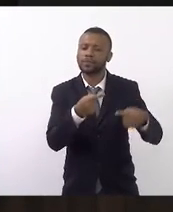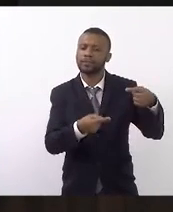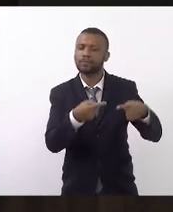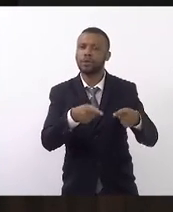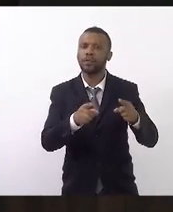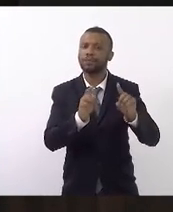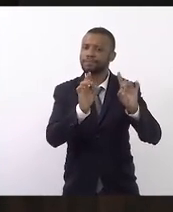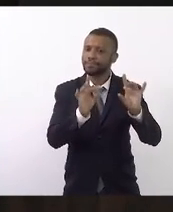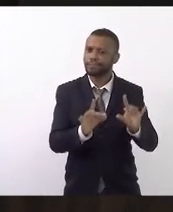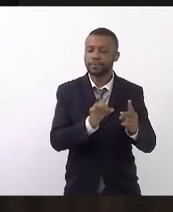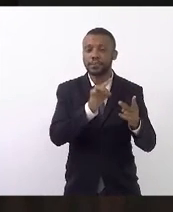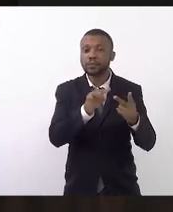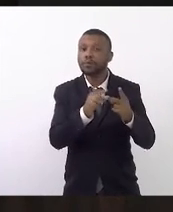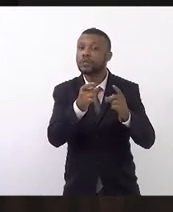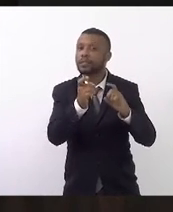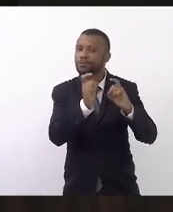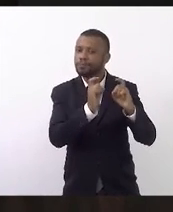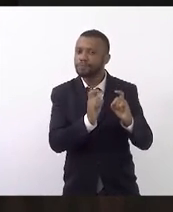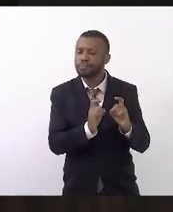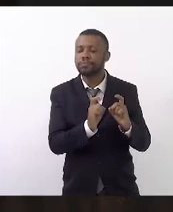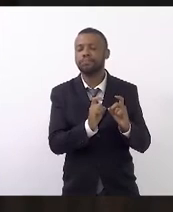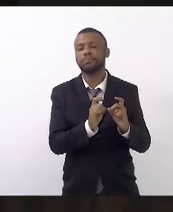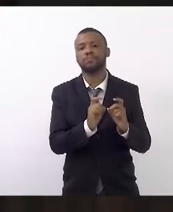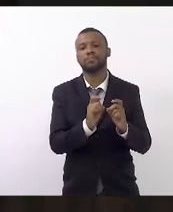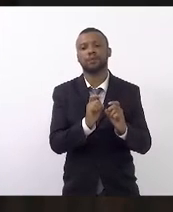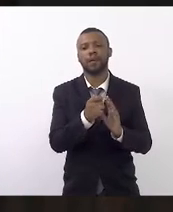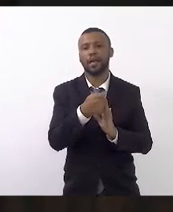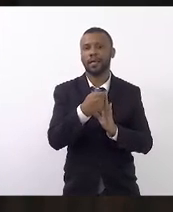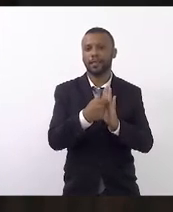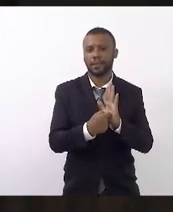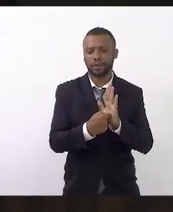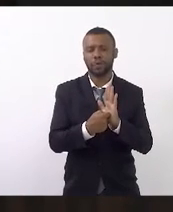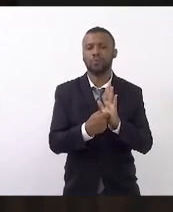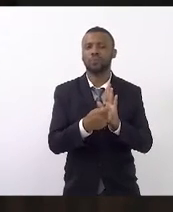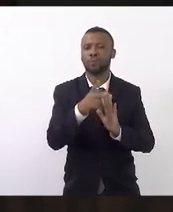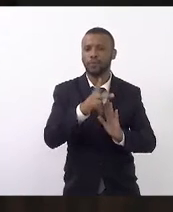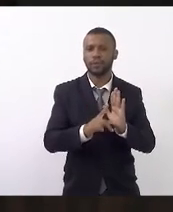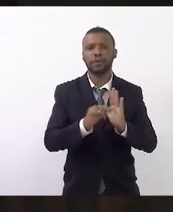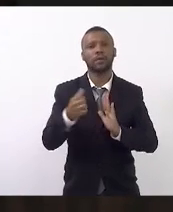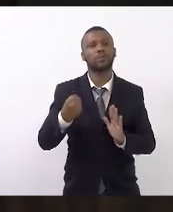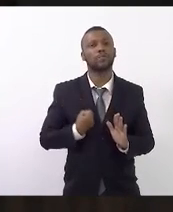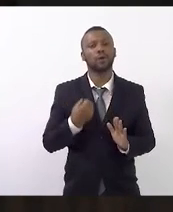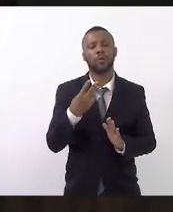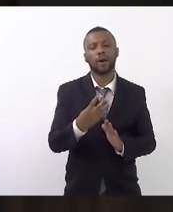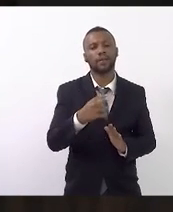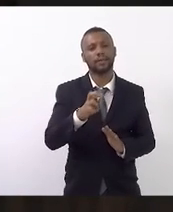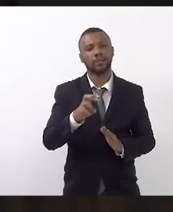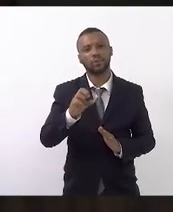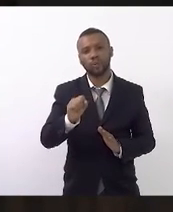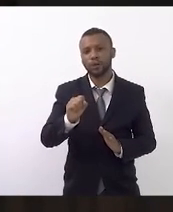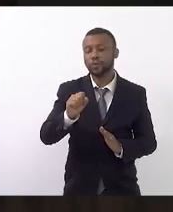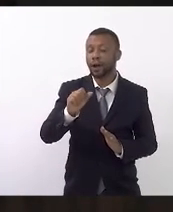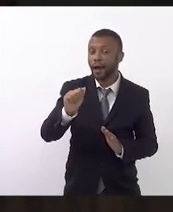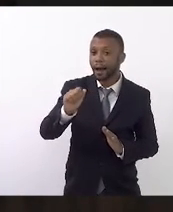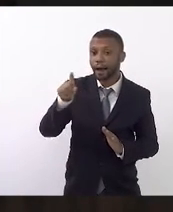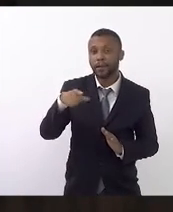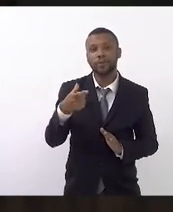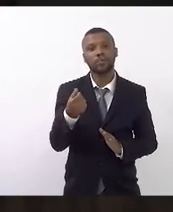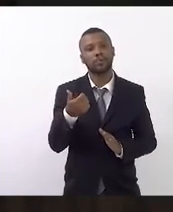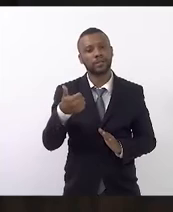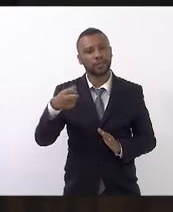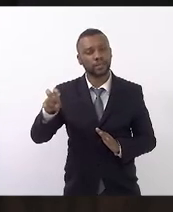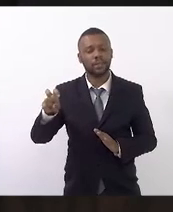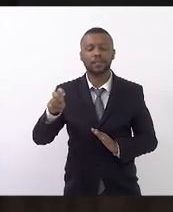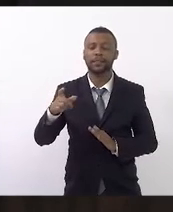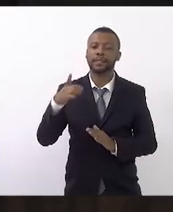ordinária e segunda discussão, redação do vencido. Projeto de lei 458-A de 2015, deputado Jair